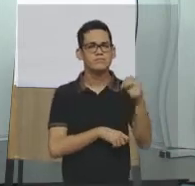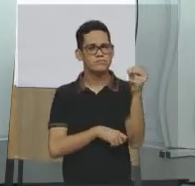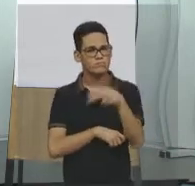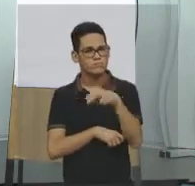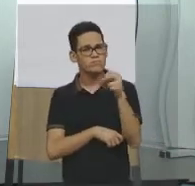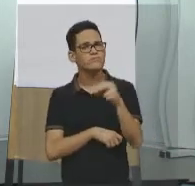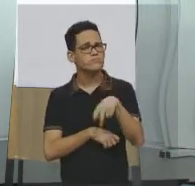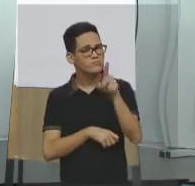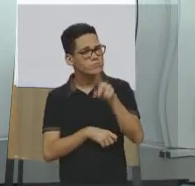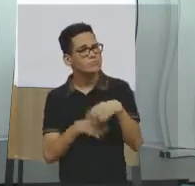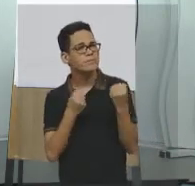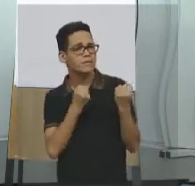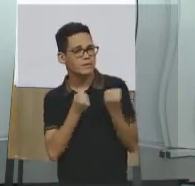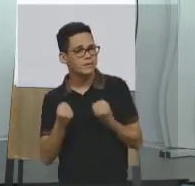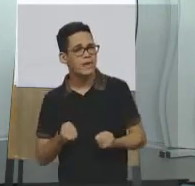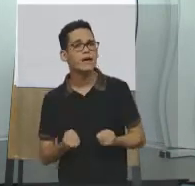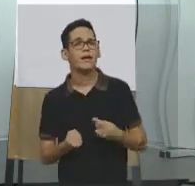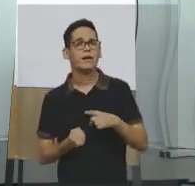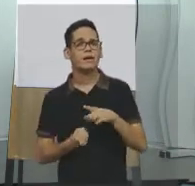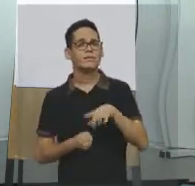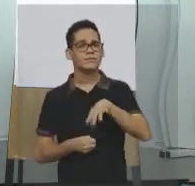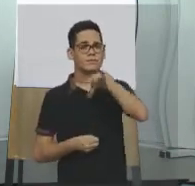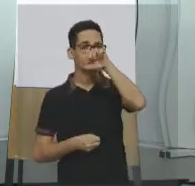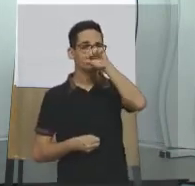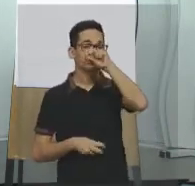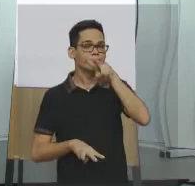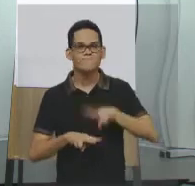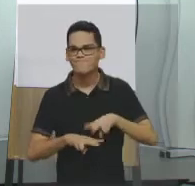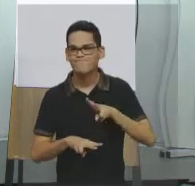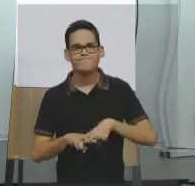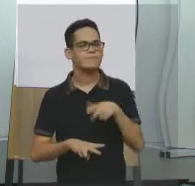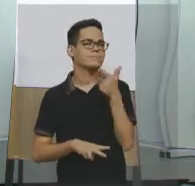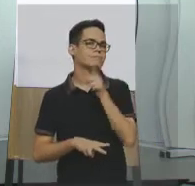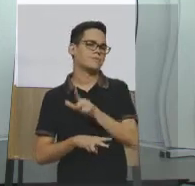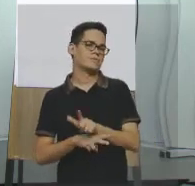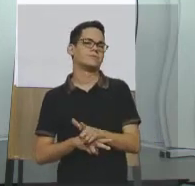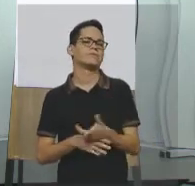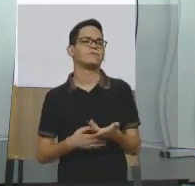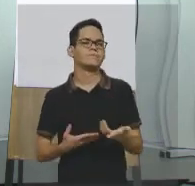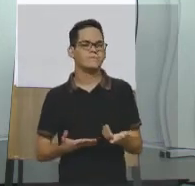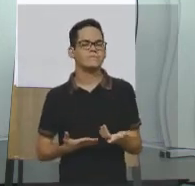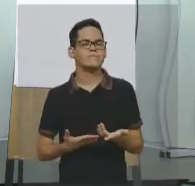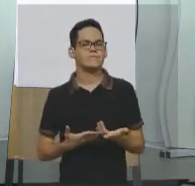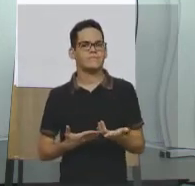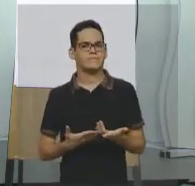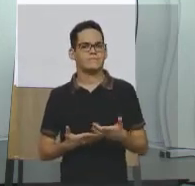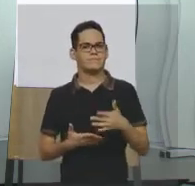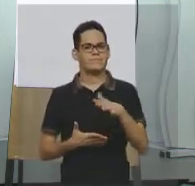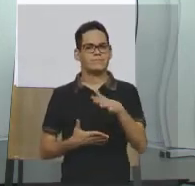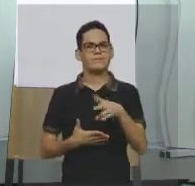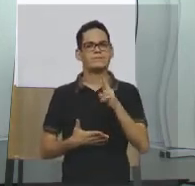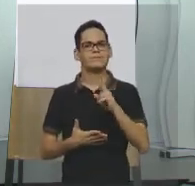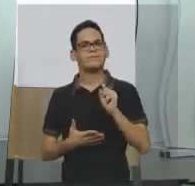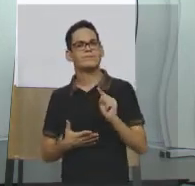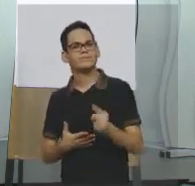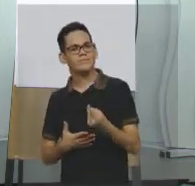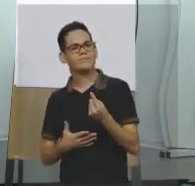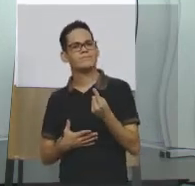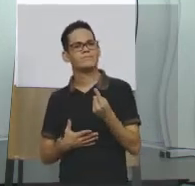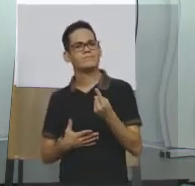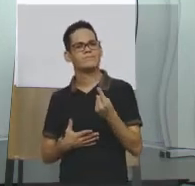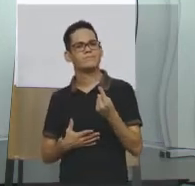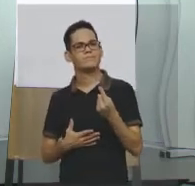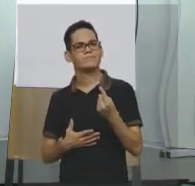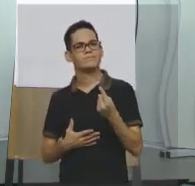tóxicos, extremamente perigosos para os seres humanos. E essas cerca de 2.000 pessoas que ficaram nessa